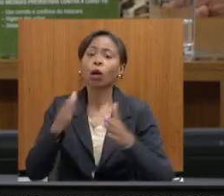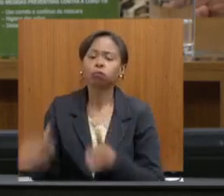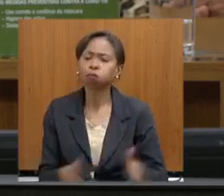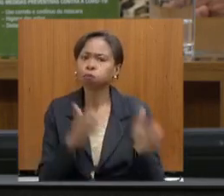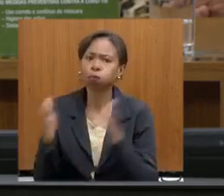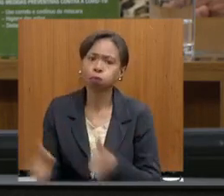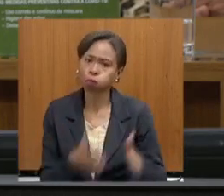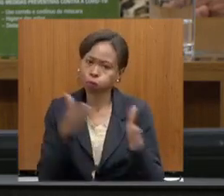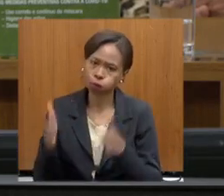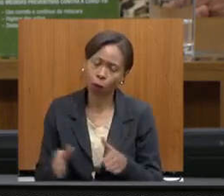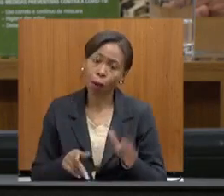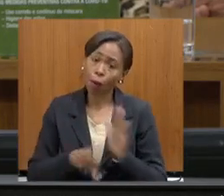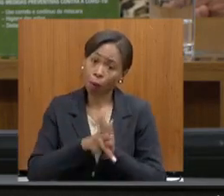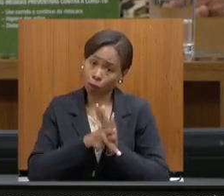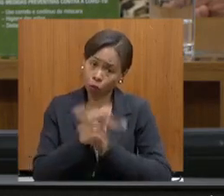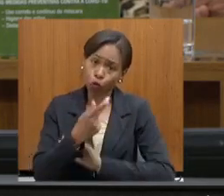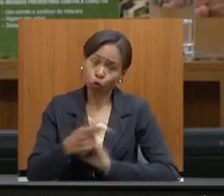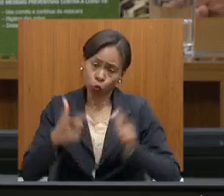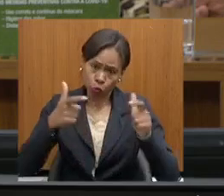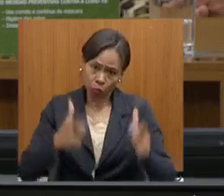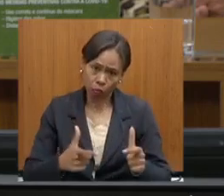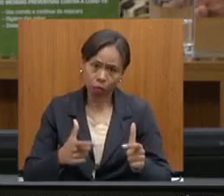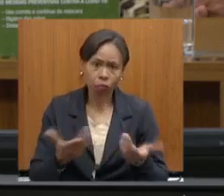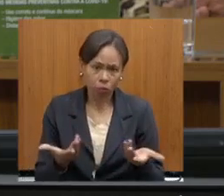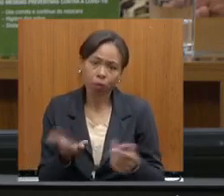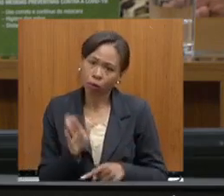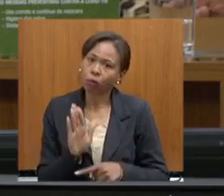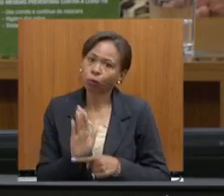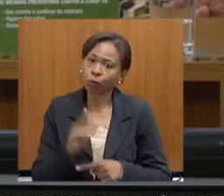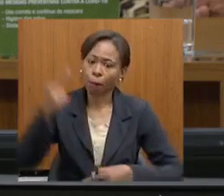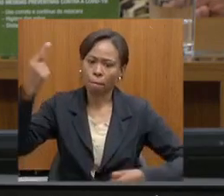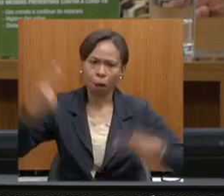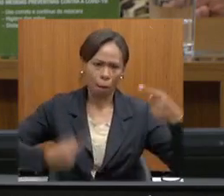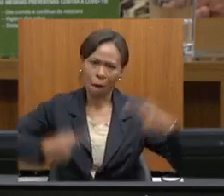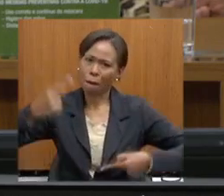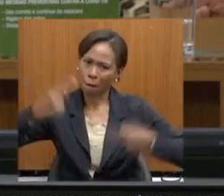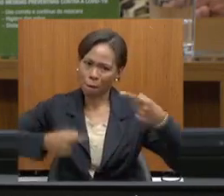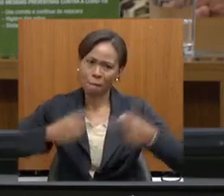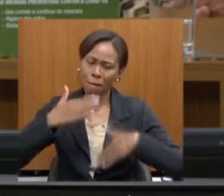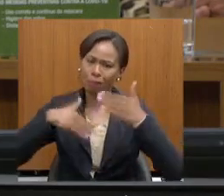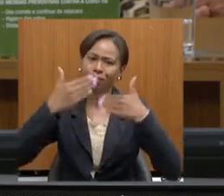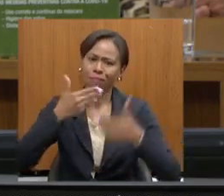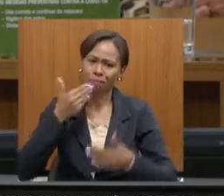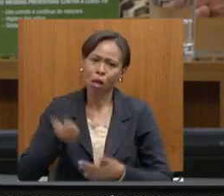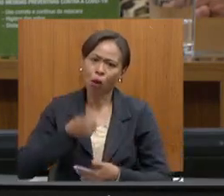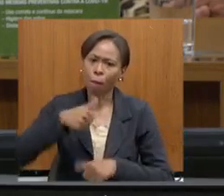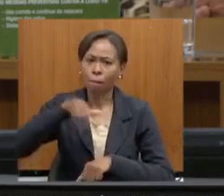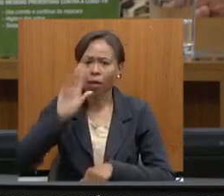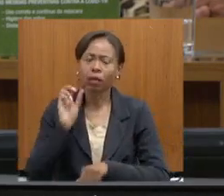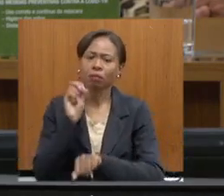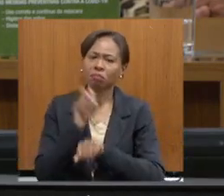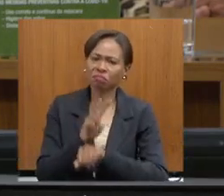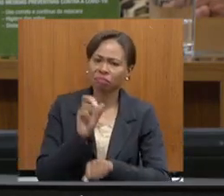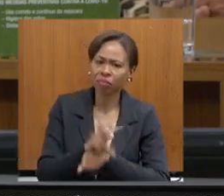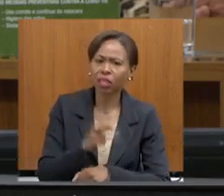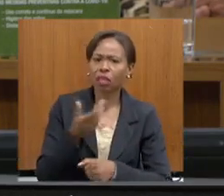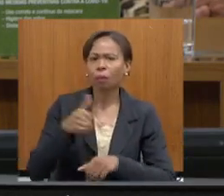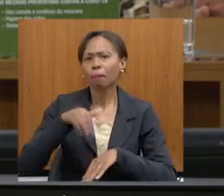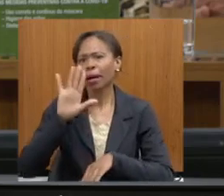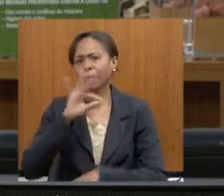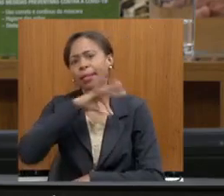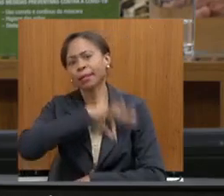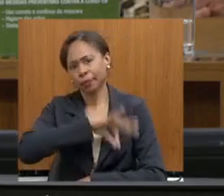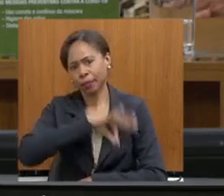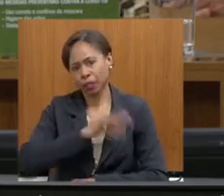dos arranjos produtivos locais Isso vai trazer mais competitividade e com mais competitividade mais emprego mais renda e